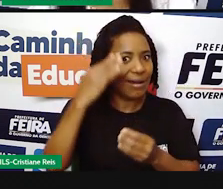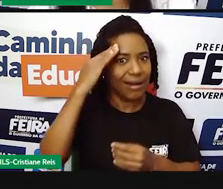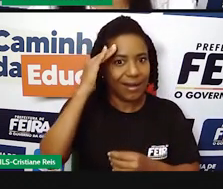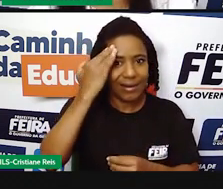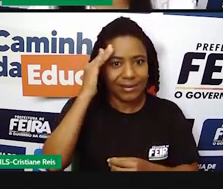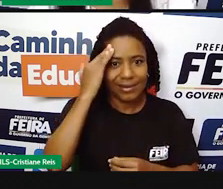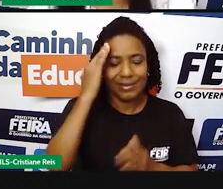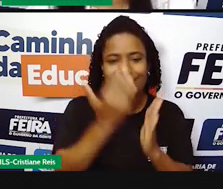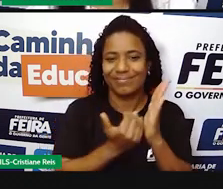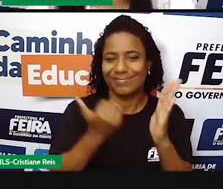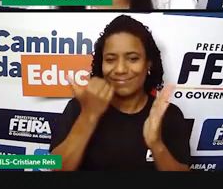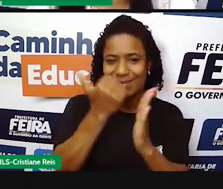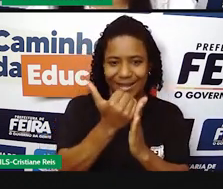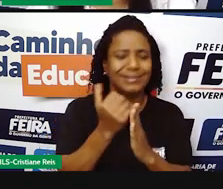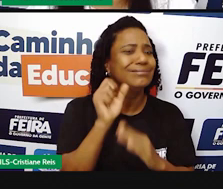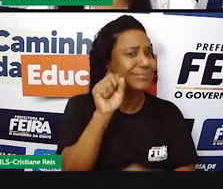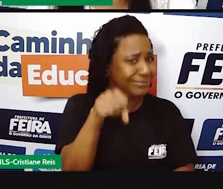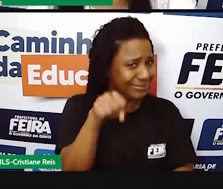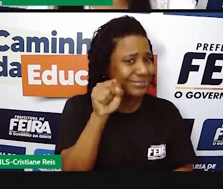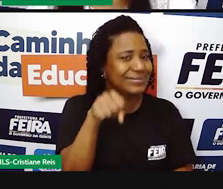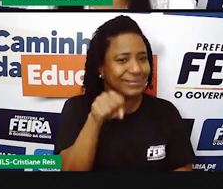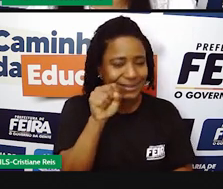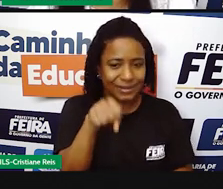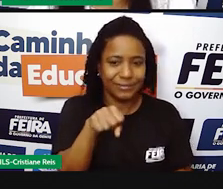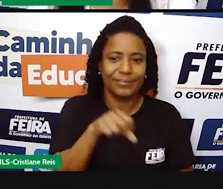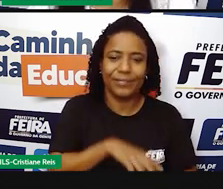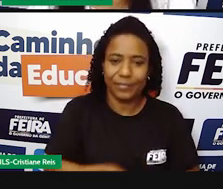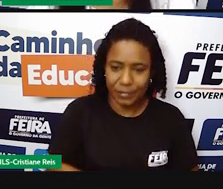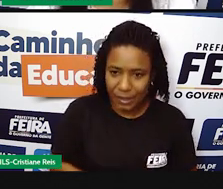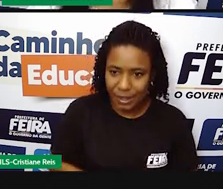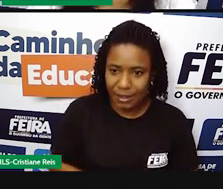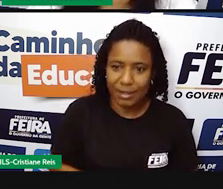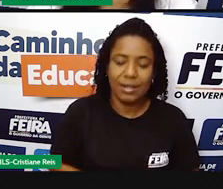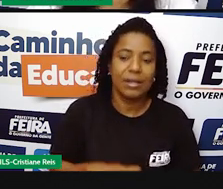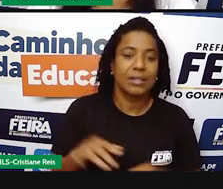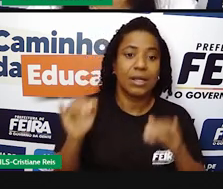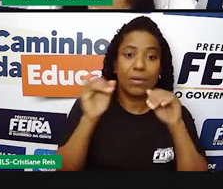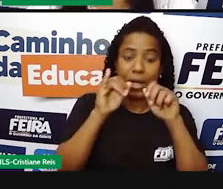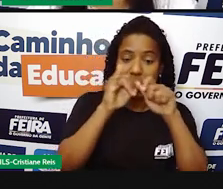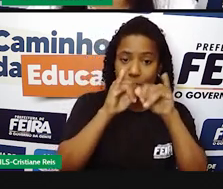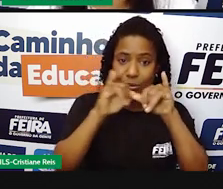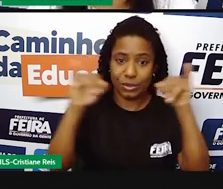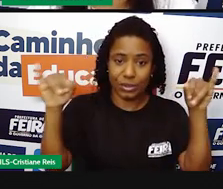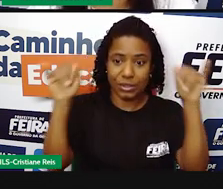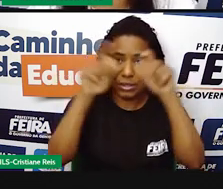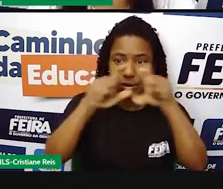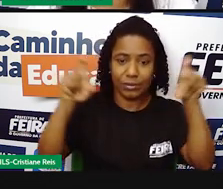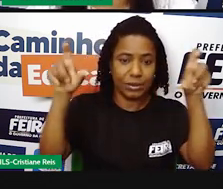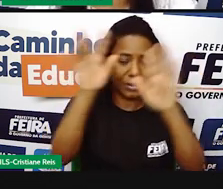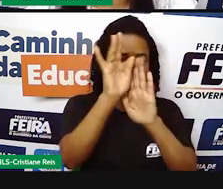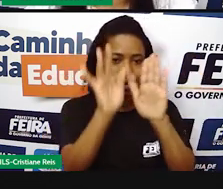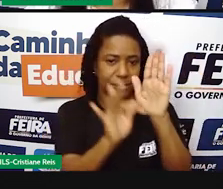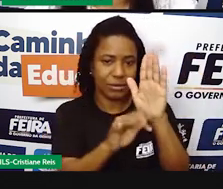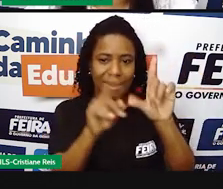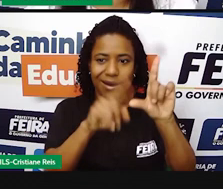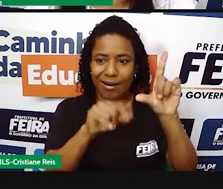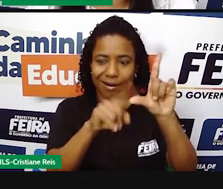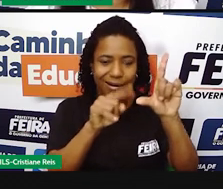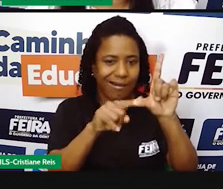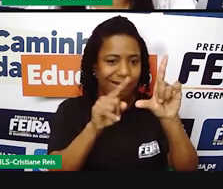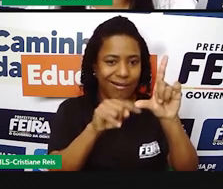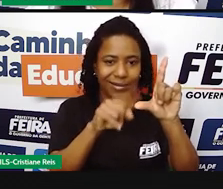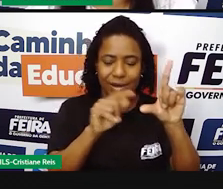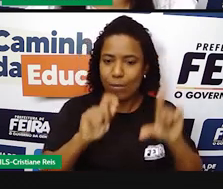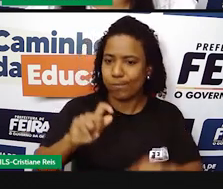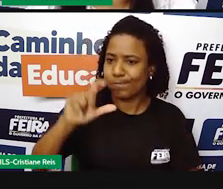informações. A notícia começa com um texto em letras grandes e em cores mais intensas. Qual